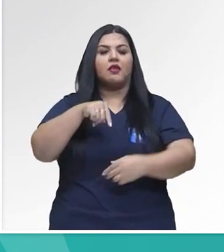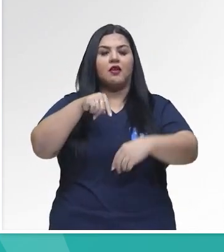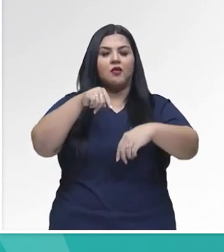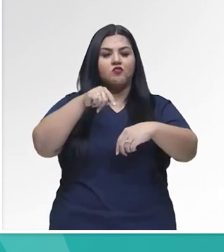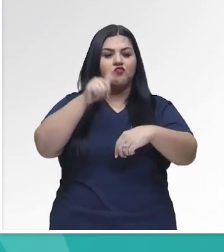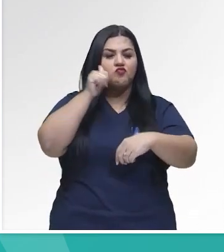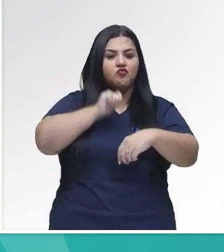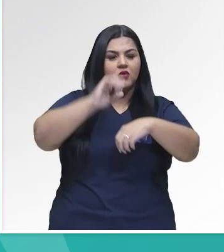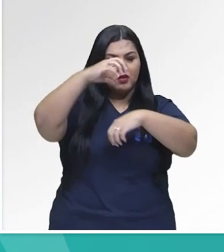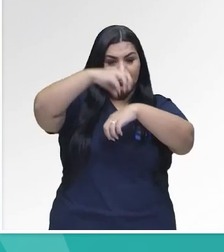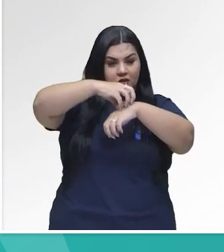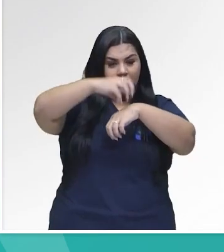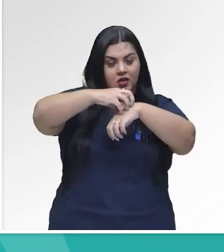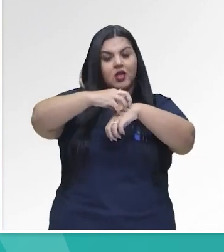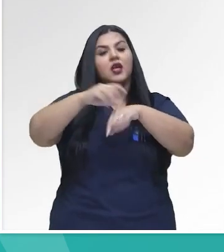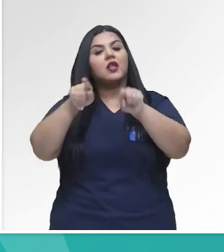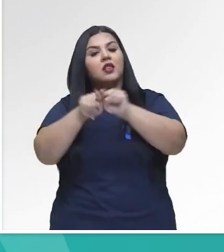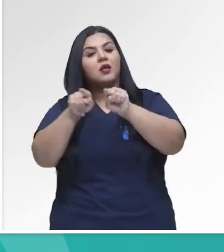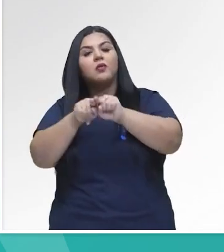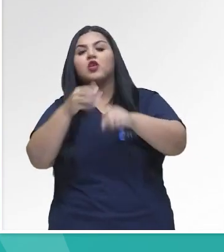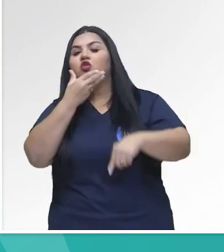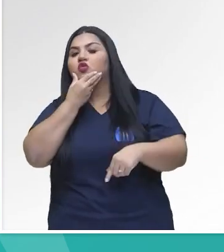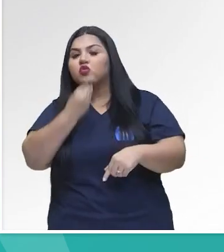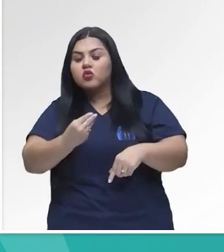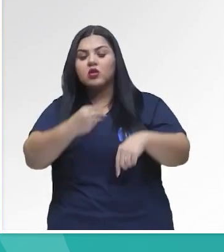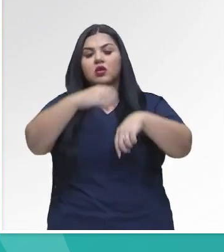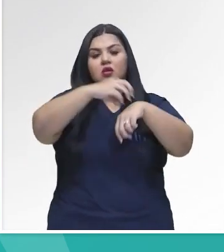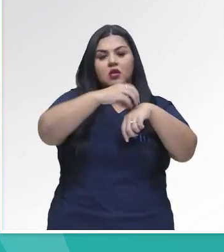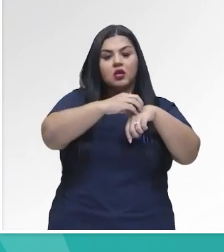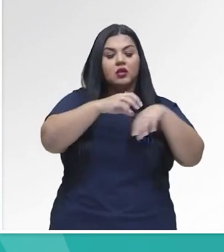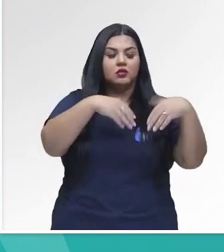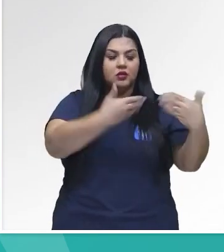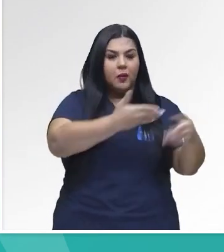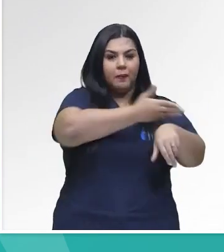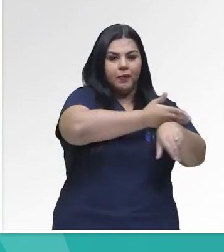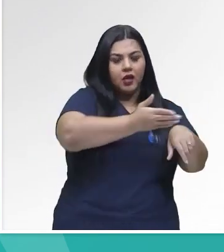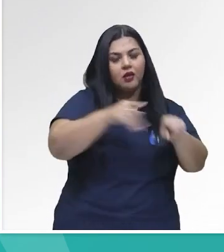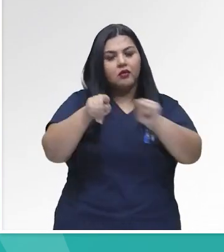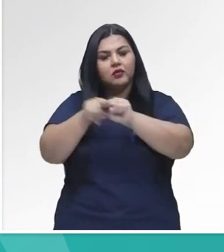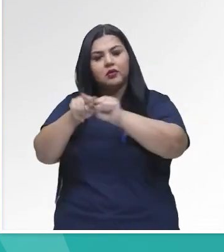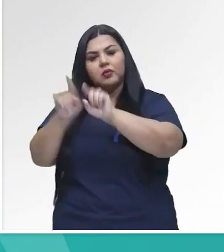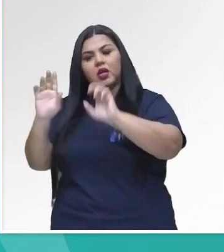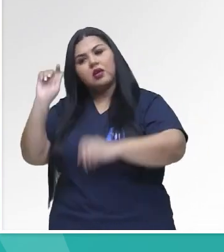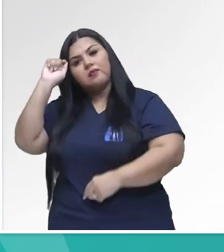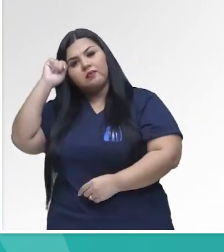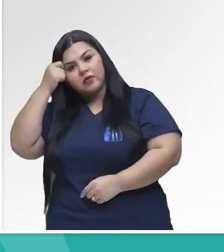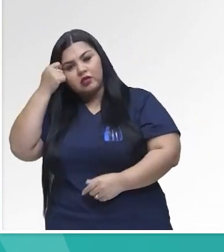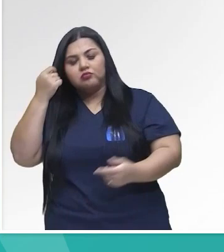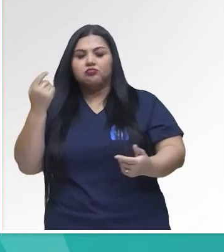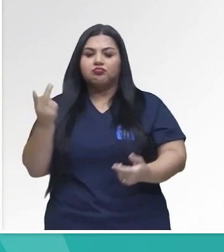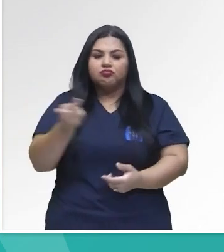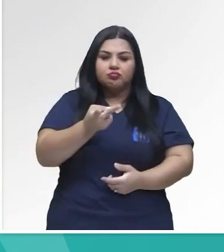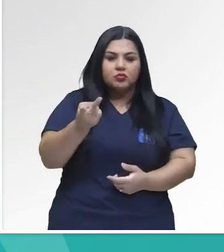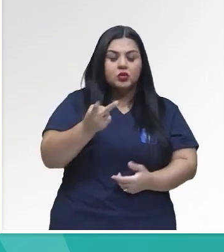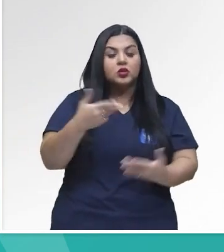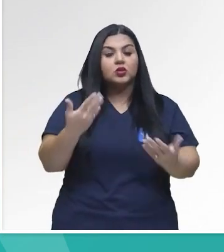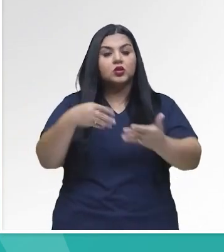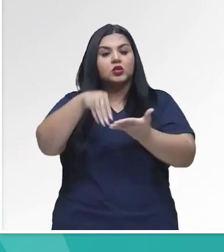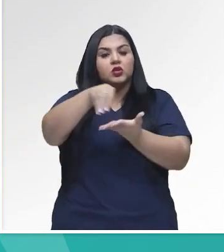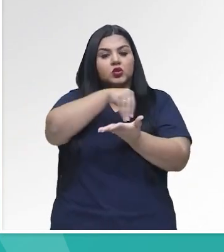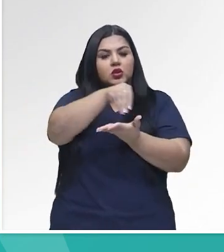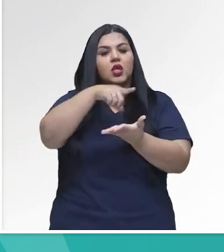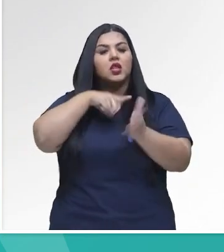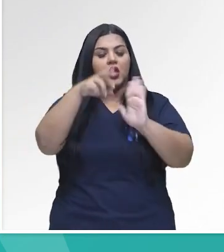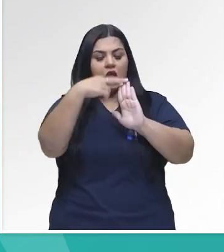Exército branco, exército negro ou escuro. E o xadrez, ele tem as suas